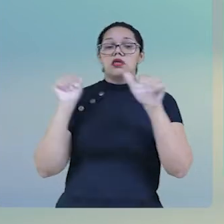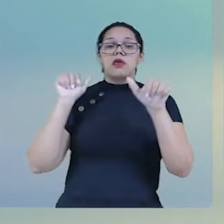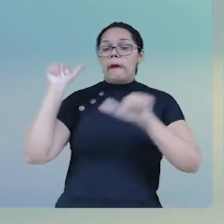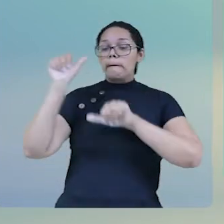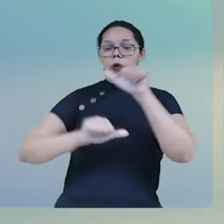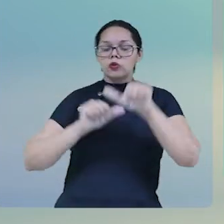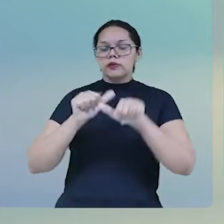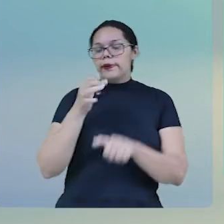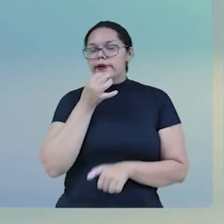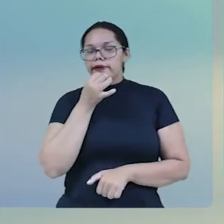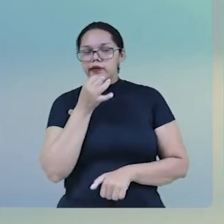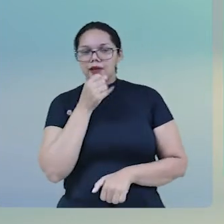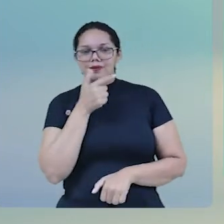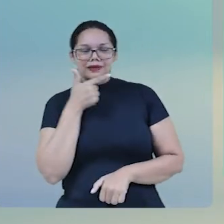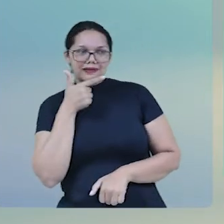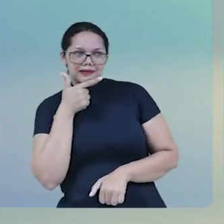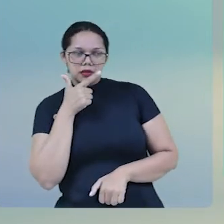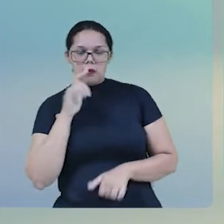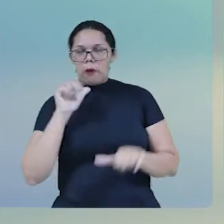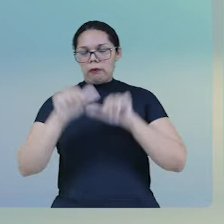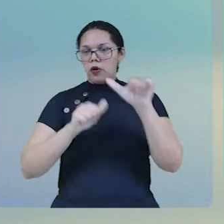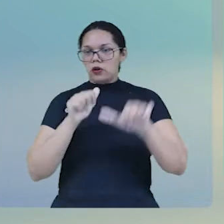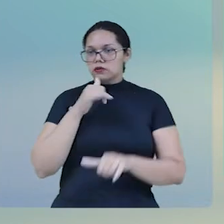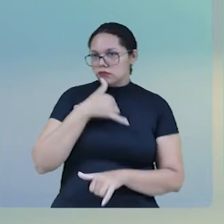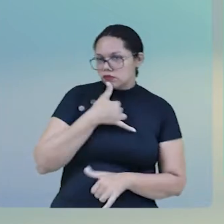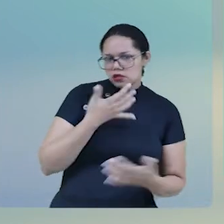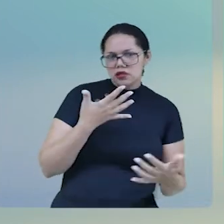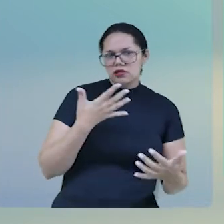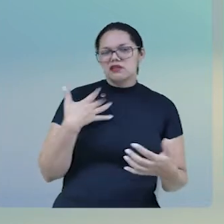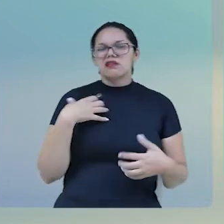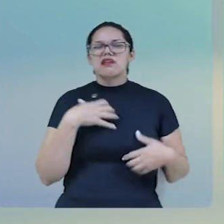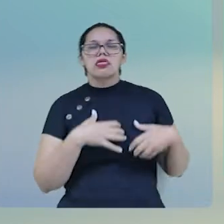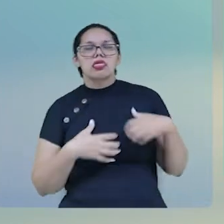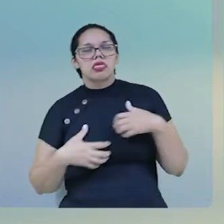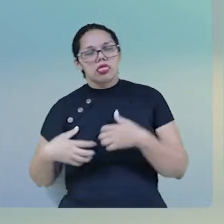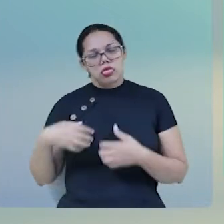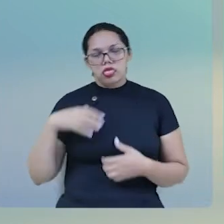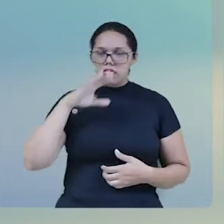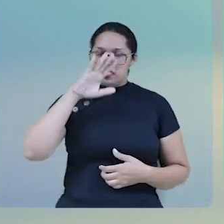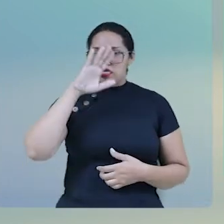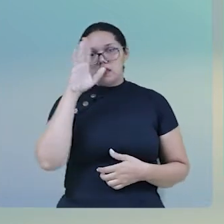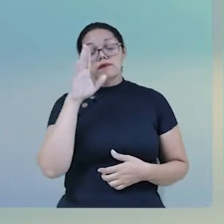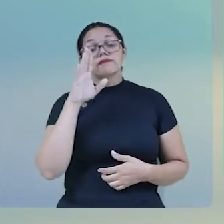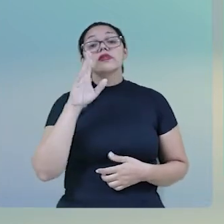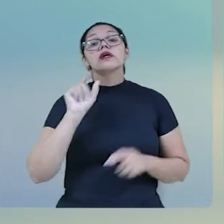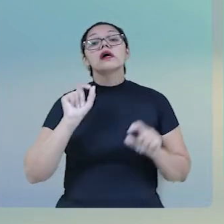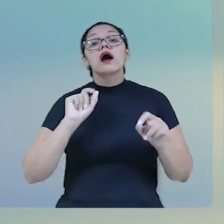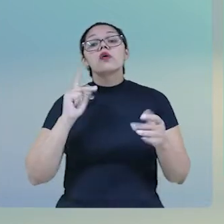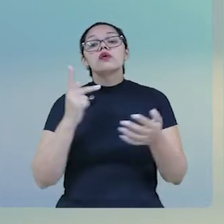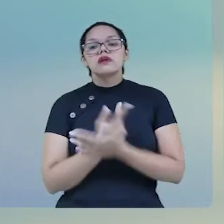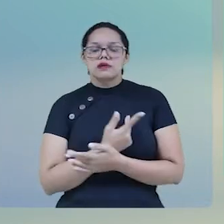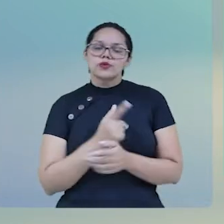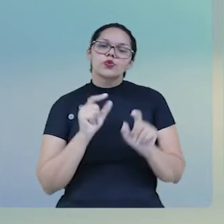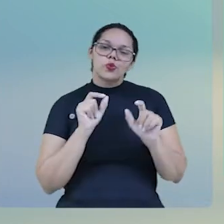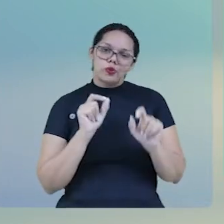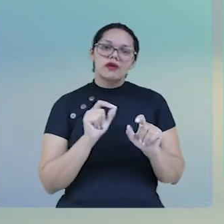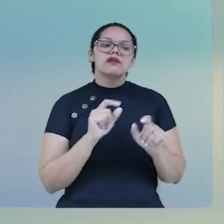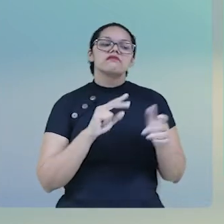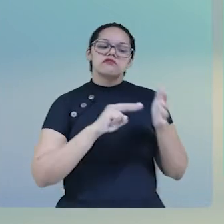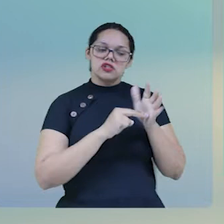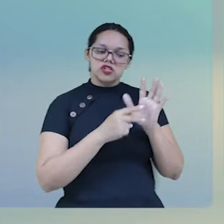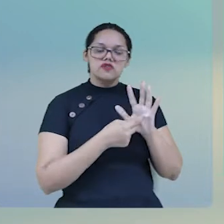de humor, provoca, tem náuseas. Tudo isso são sintomas que podem